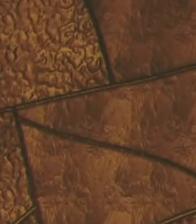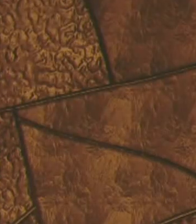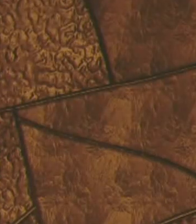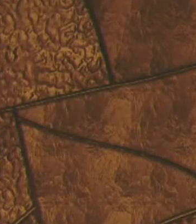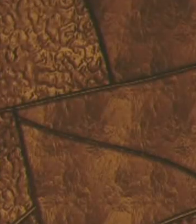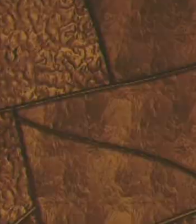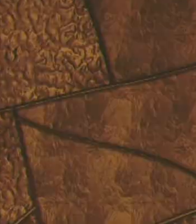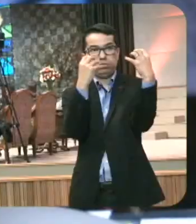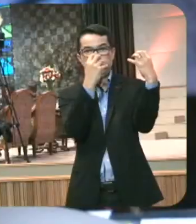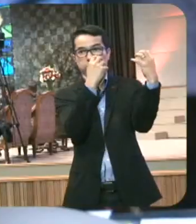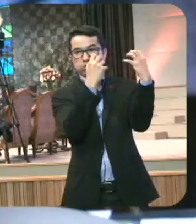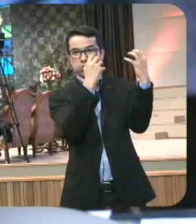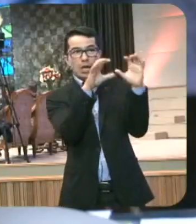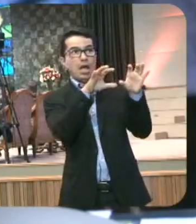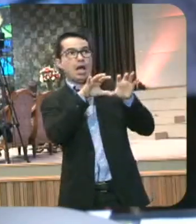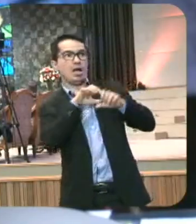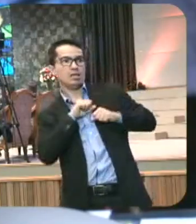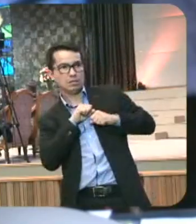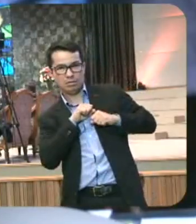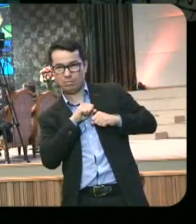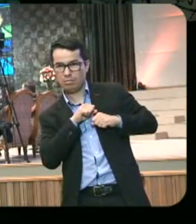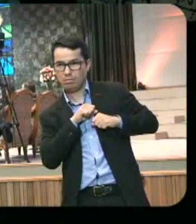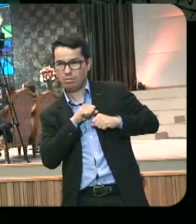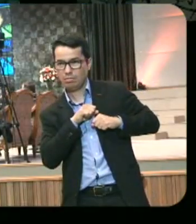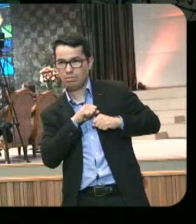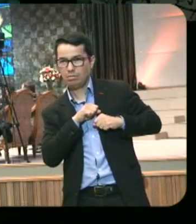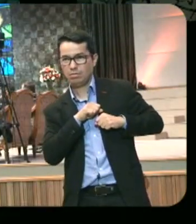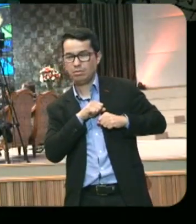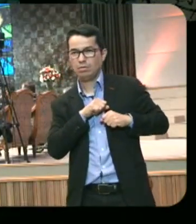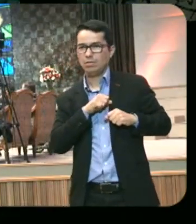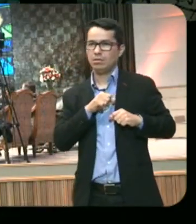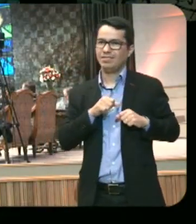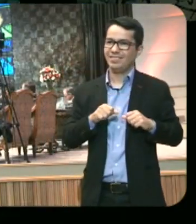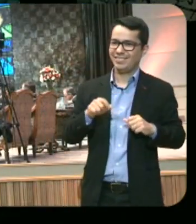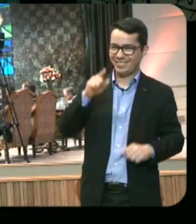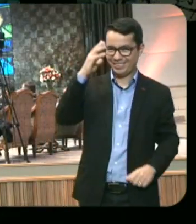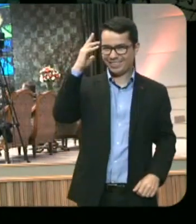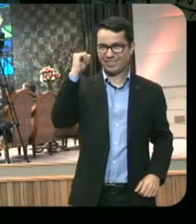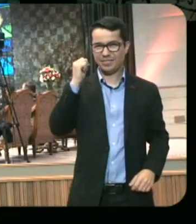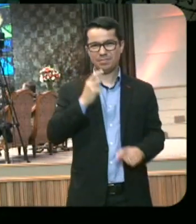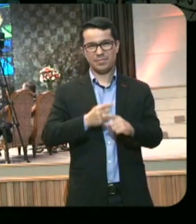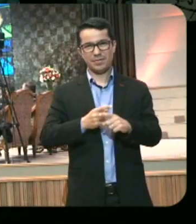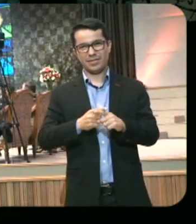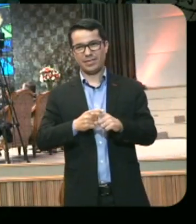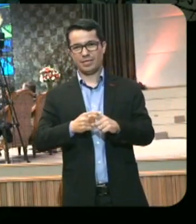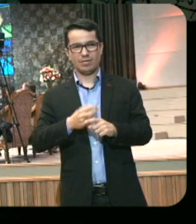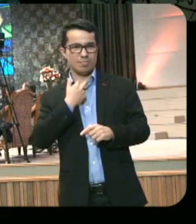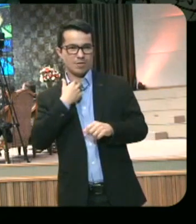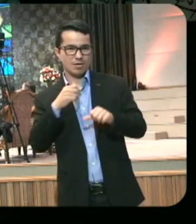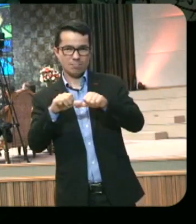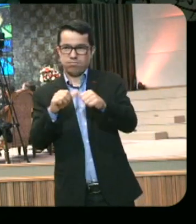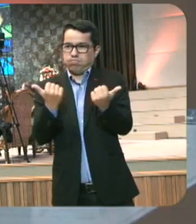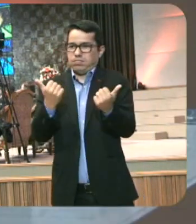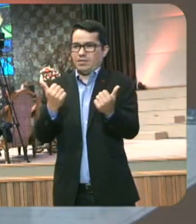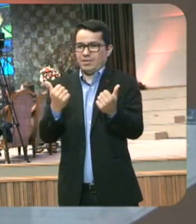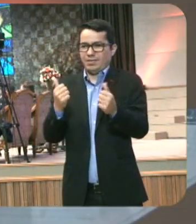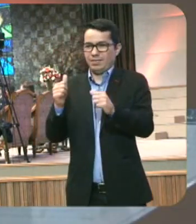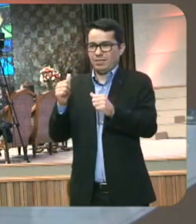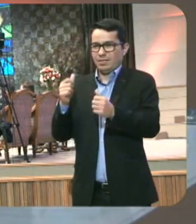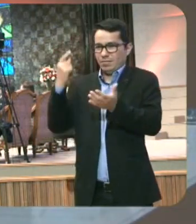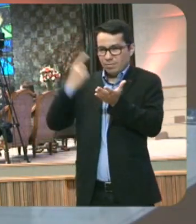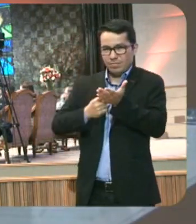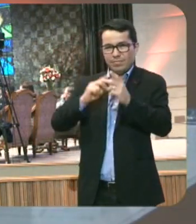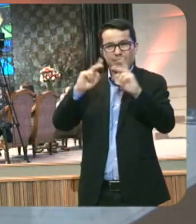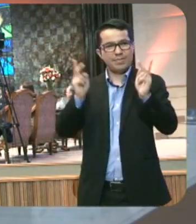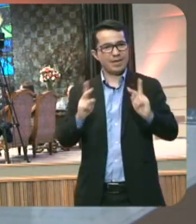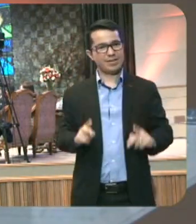uma armadilha. E aí então, diante disso, surge a pergunta: por que então não desfizeram o seu compromisso